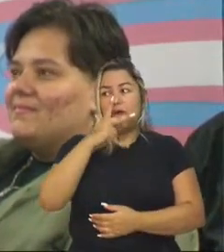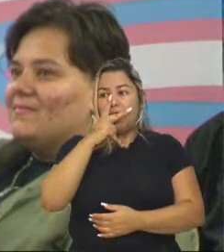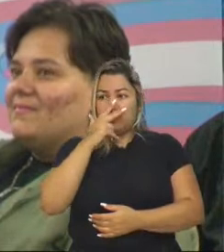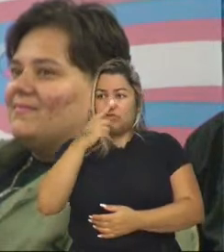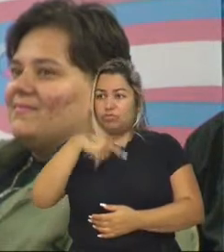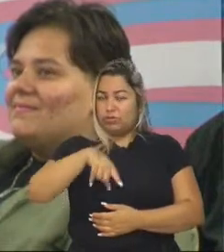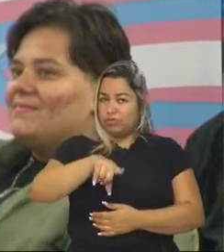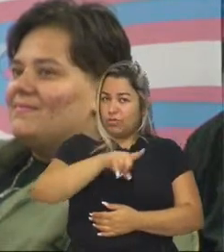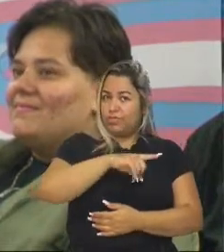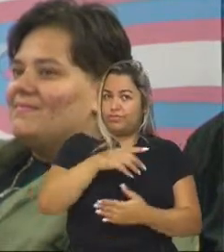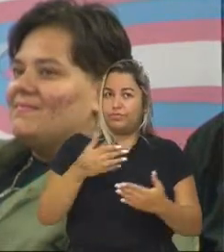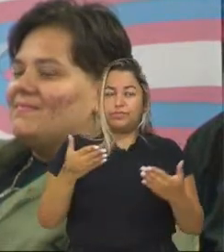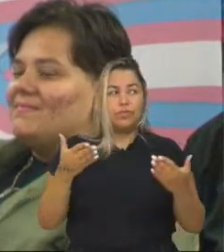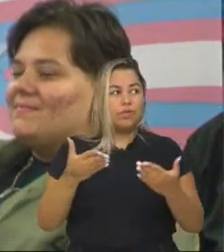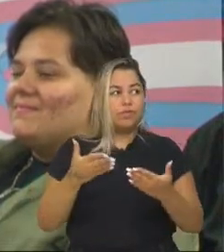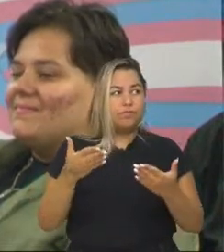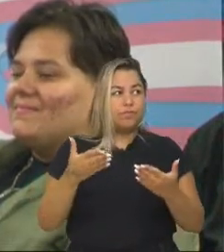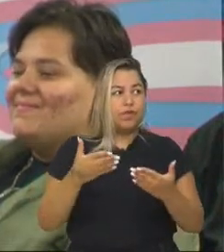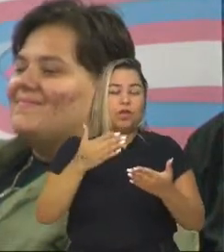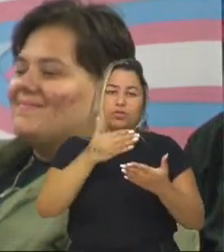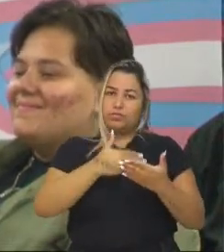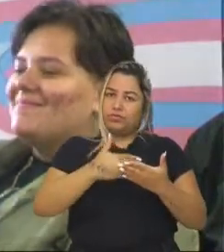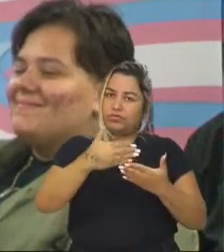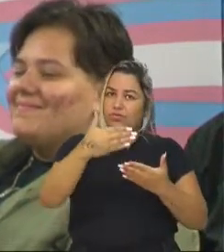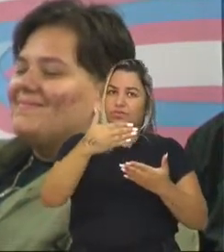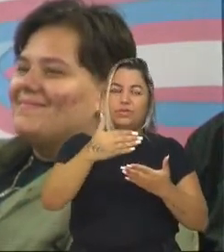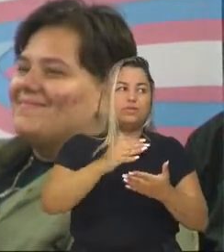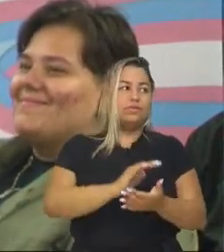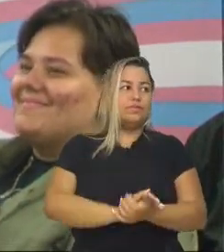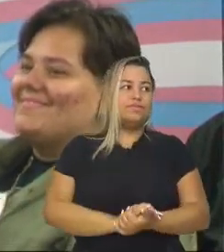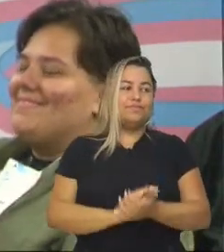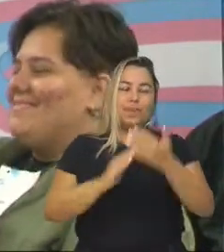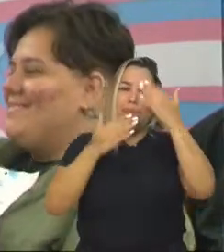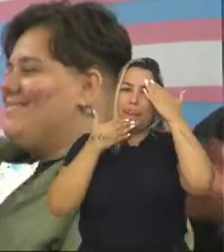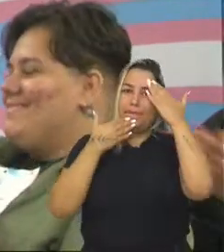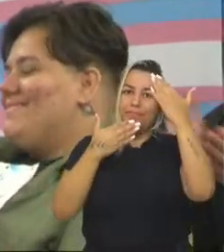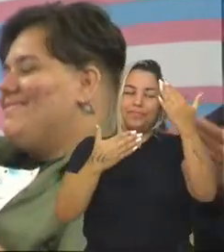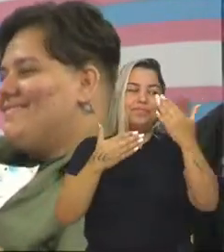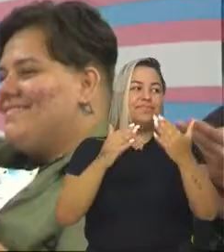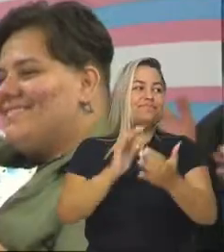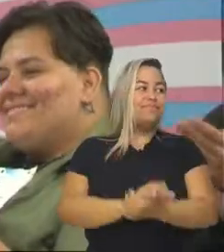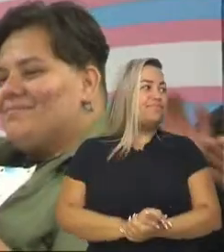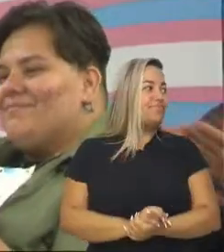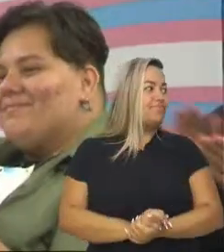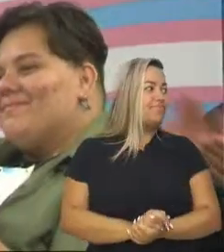continue ocupando. Hoje foi só o começo, né? Muito obrigada, gente.